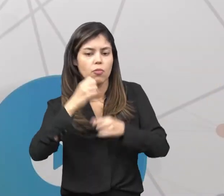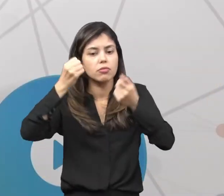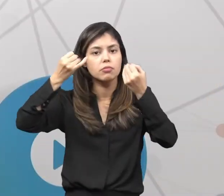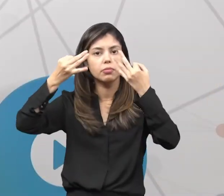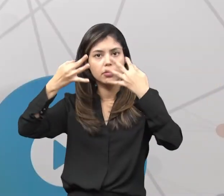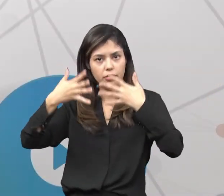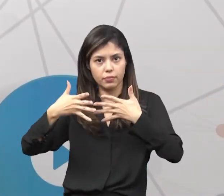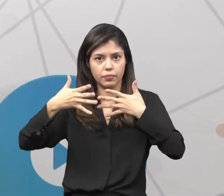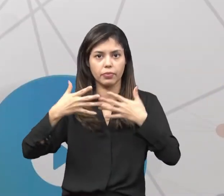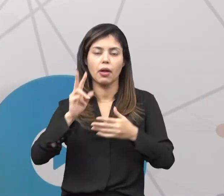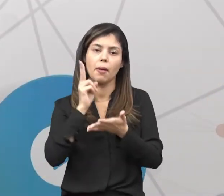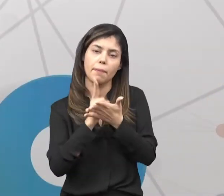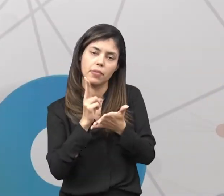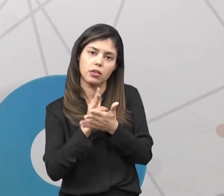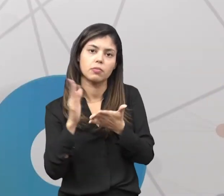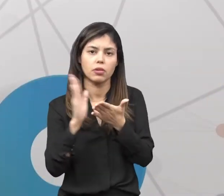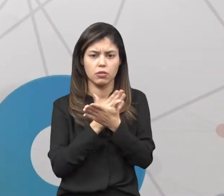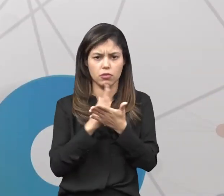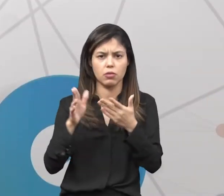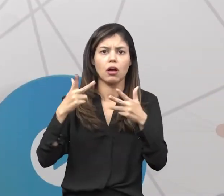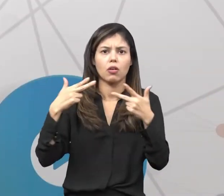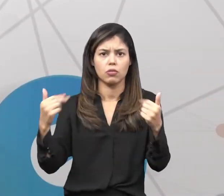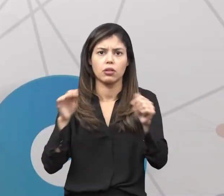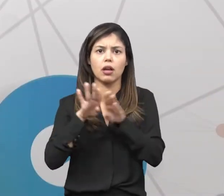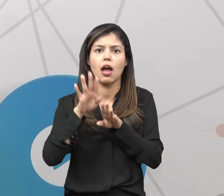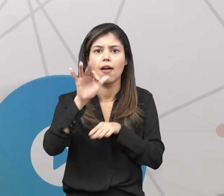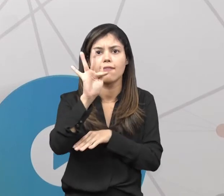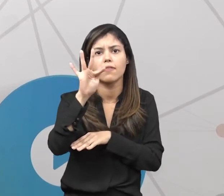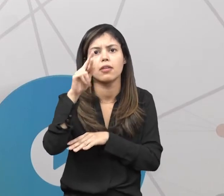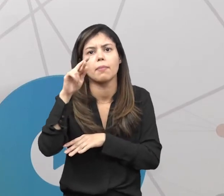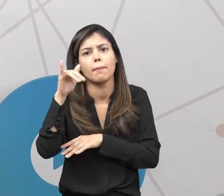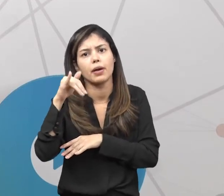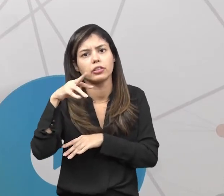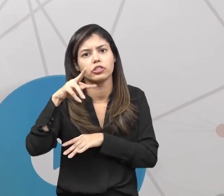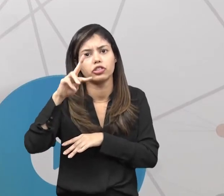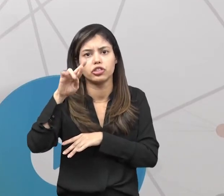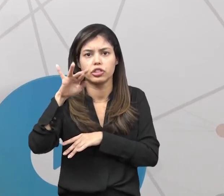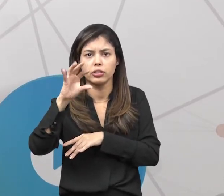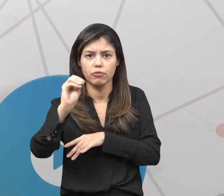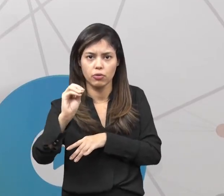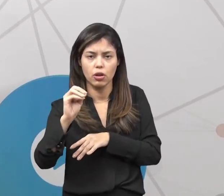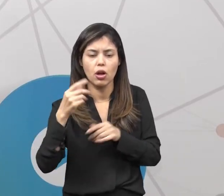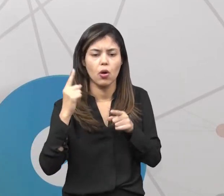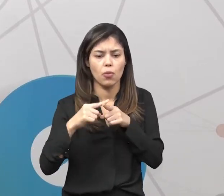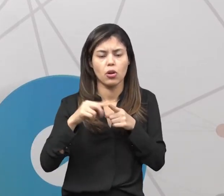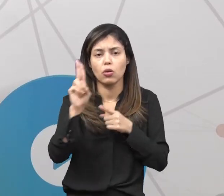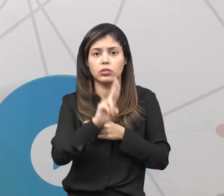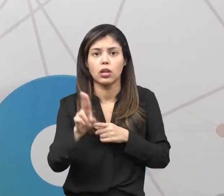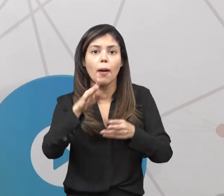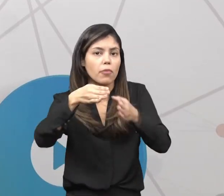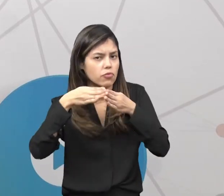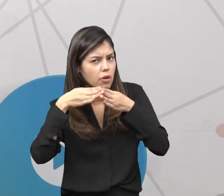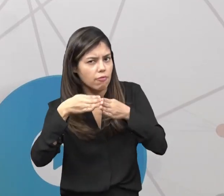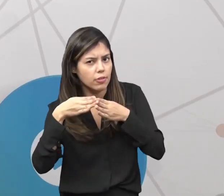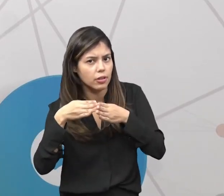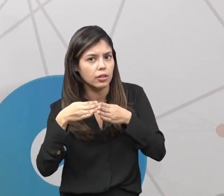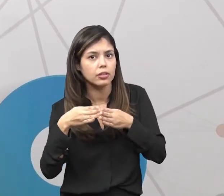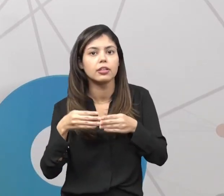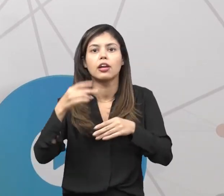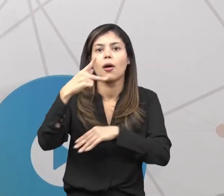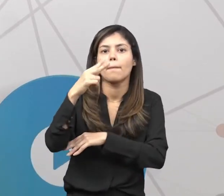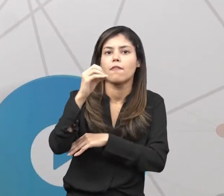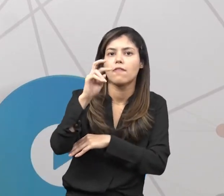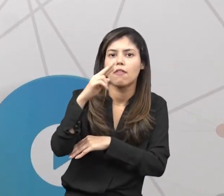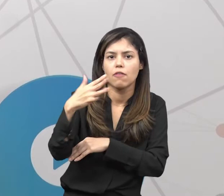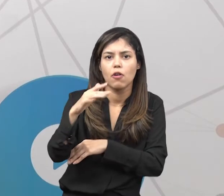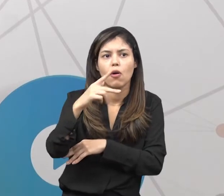explicação. A mesma coisa aconteceu lá com o imperativo afirmativo, quando eu poderia utilizar por favor, por